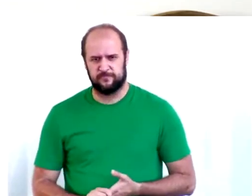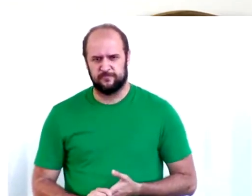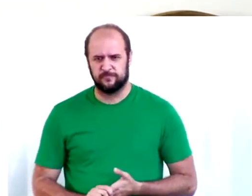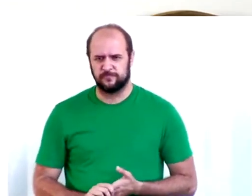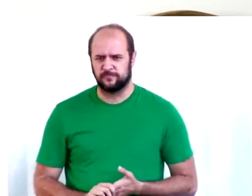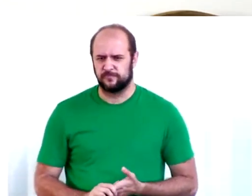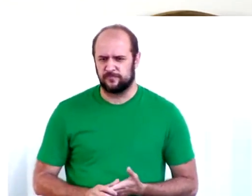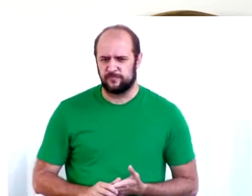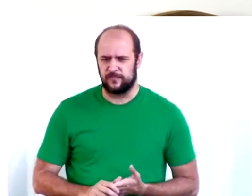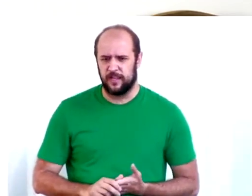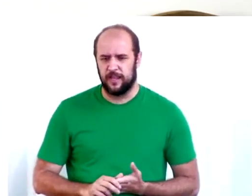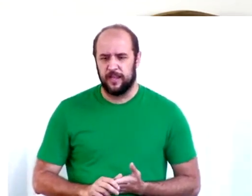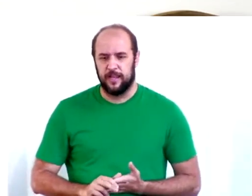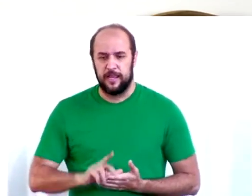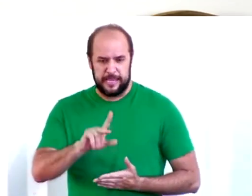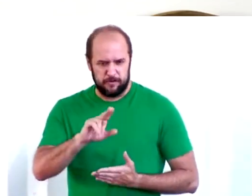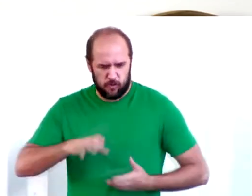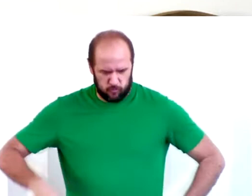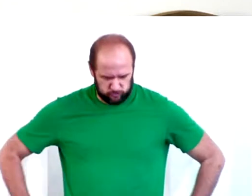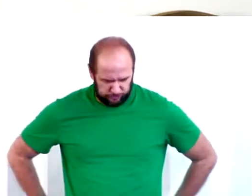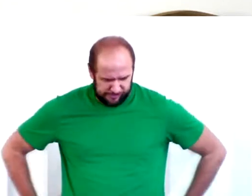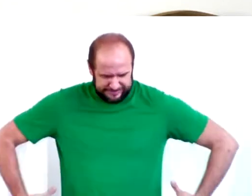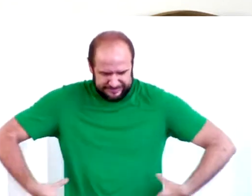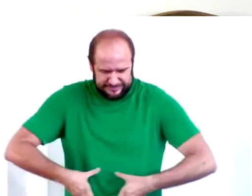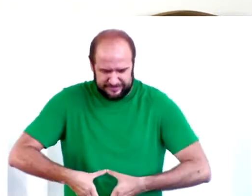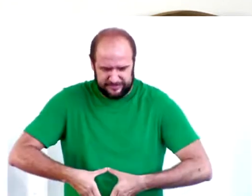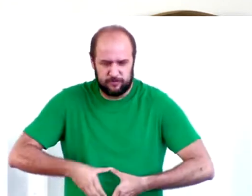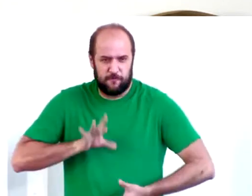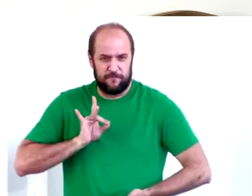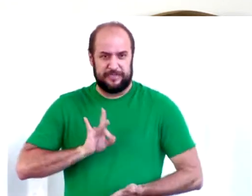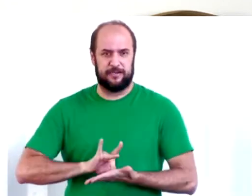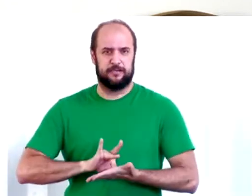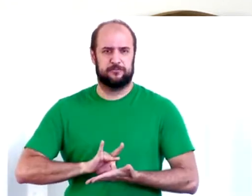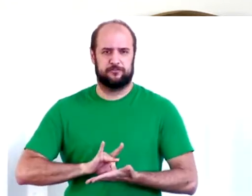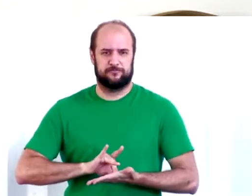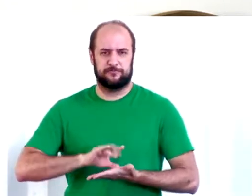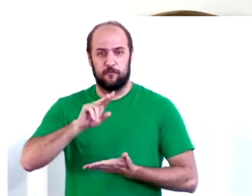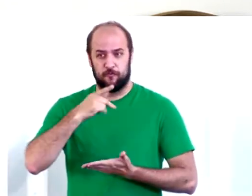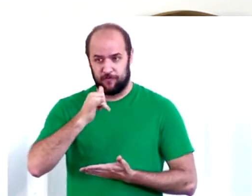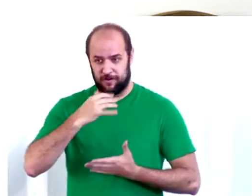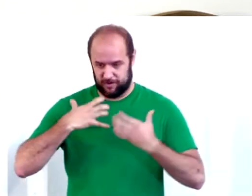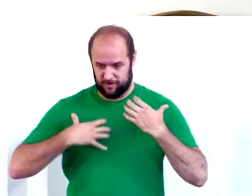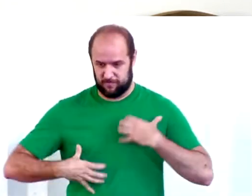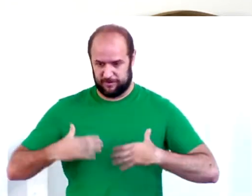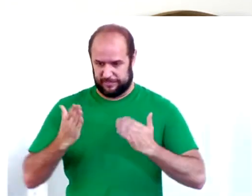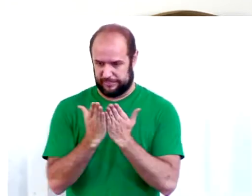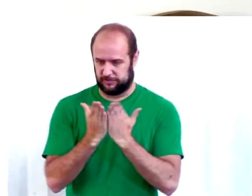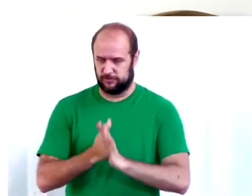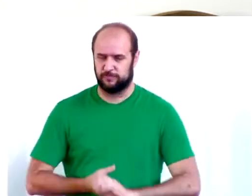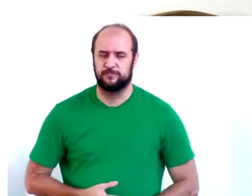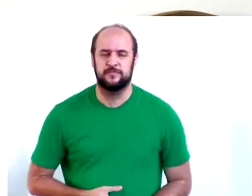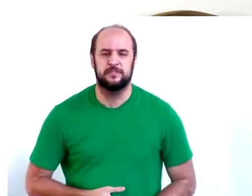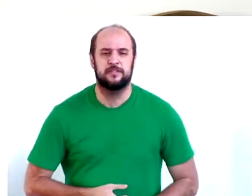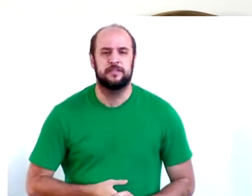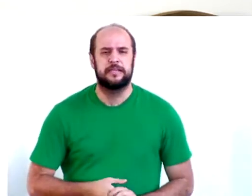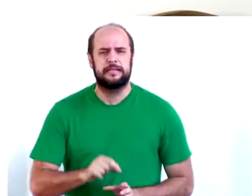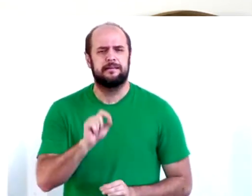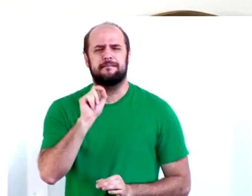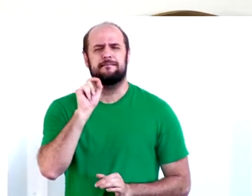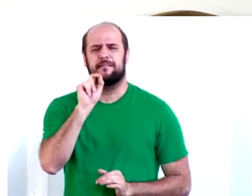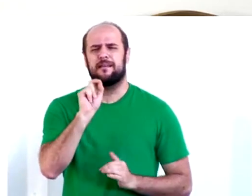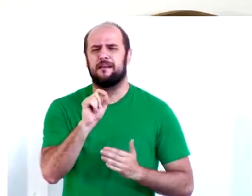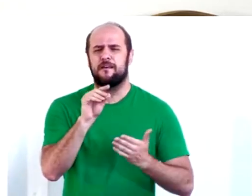cingindo-vos com o cinto da verdade, lá na armadura do cristão. O que é